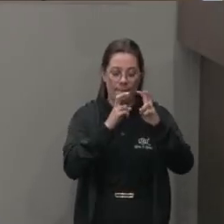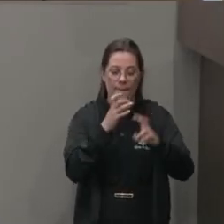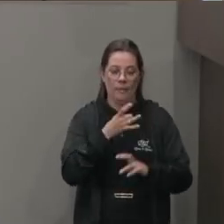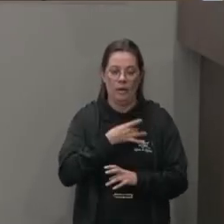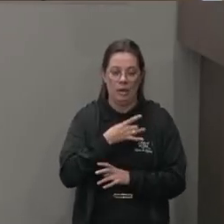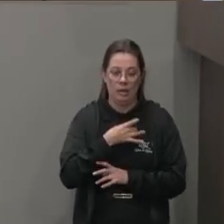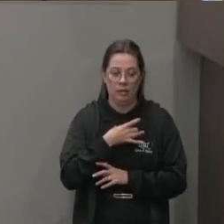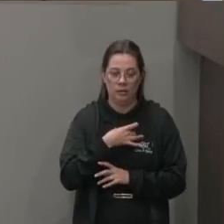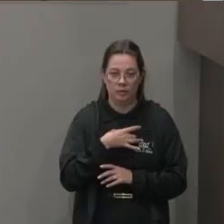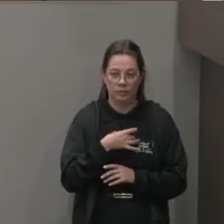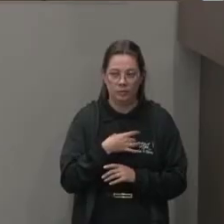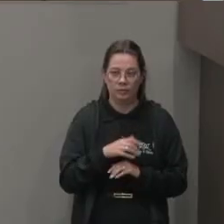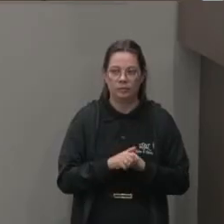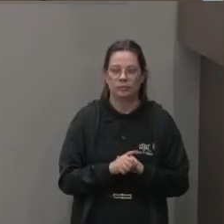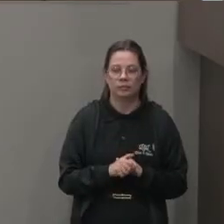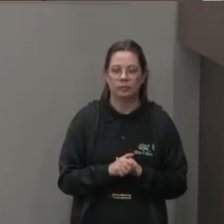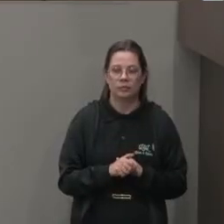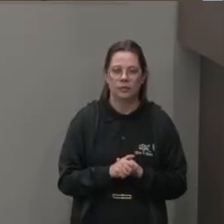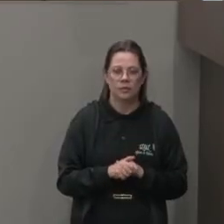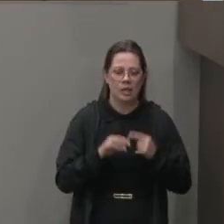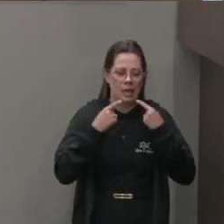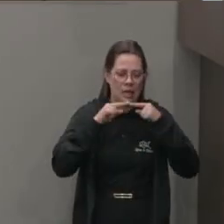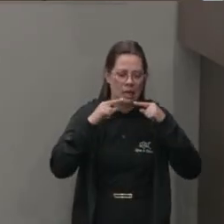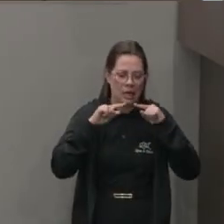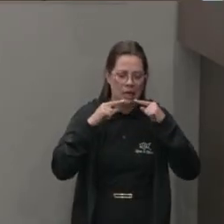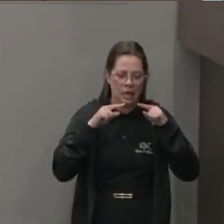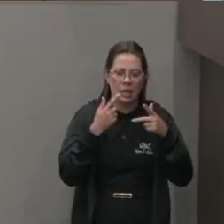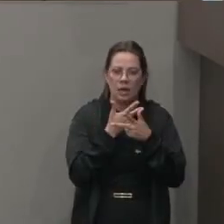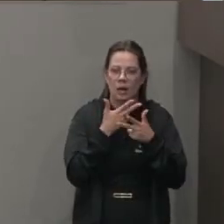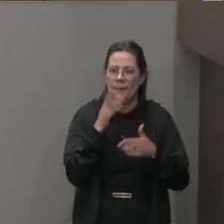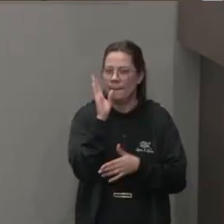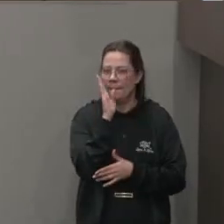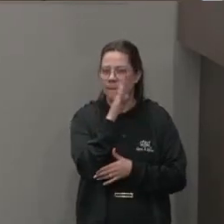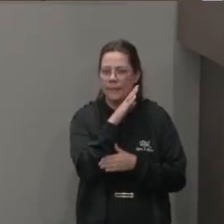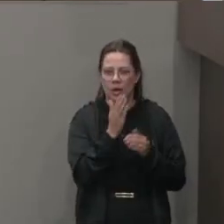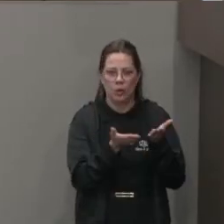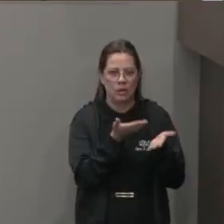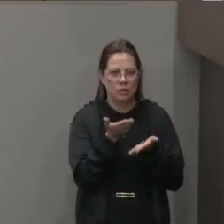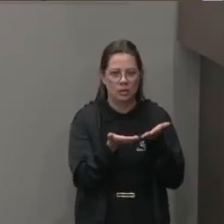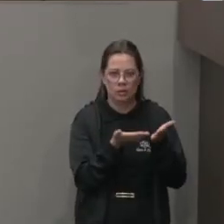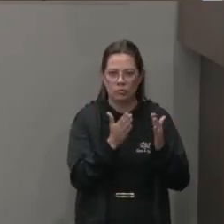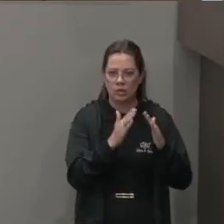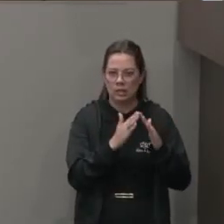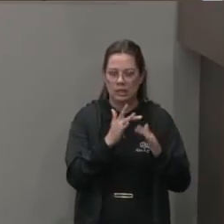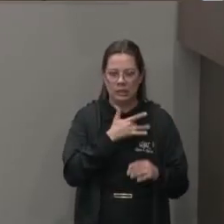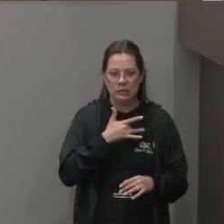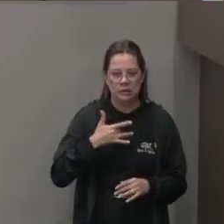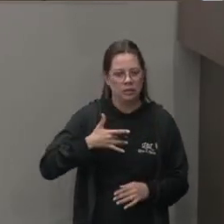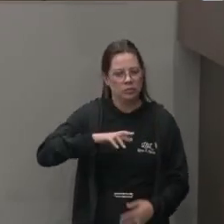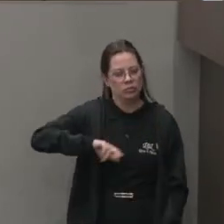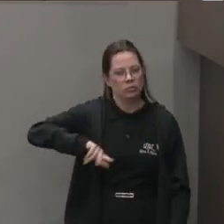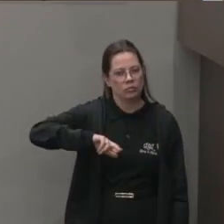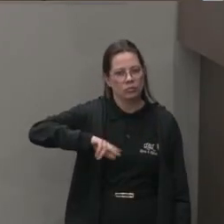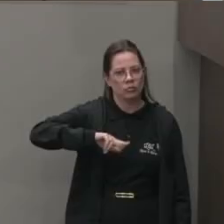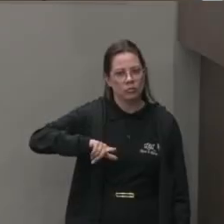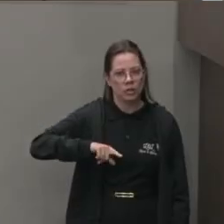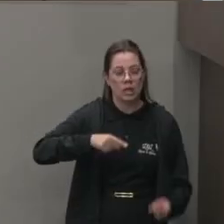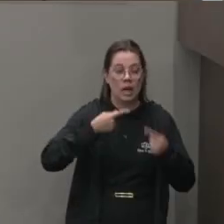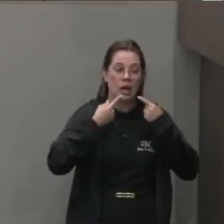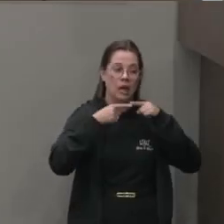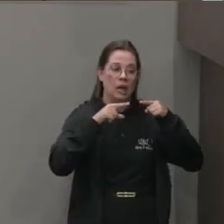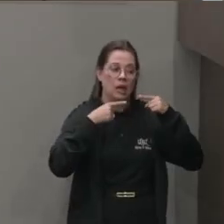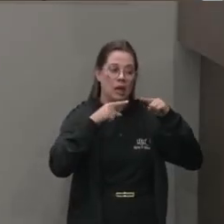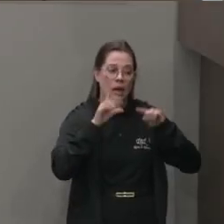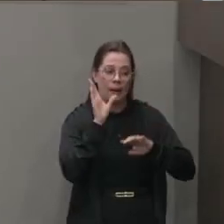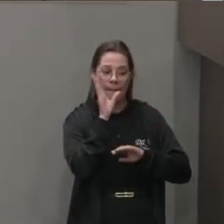para distúrbios, não é para reclamação do mau atendimento na unidade de saúde. A reclamação